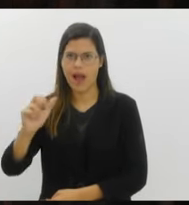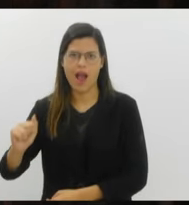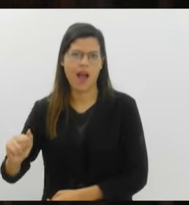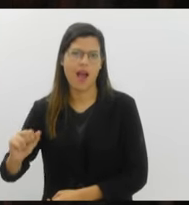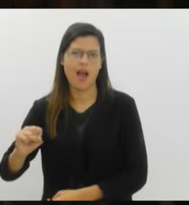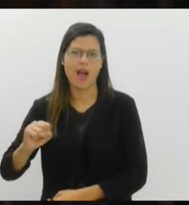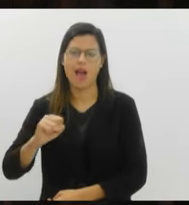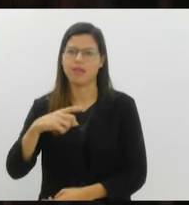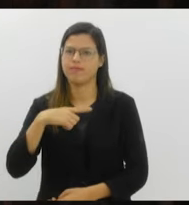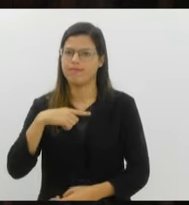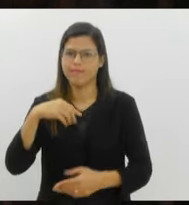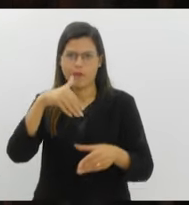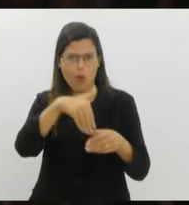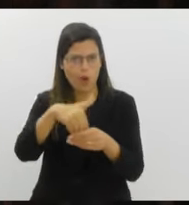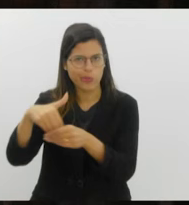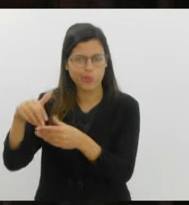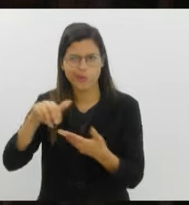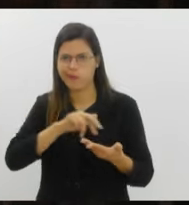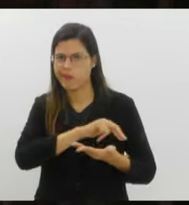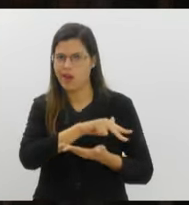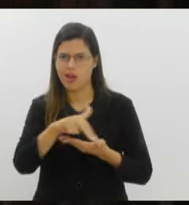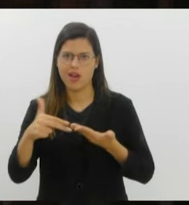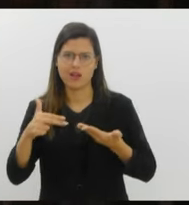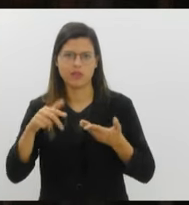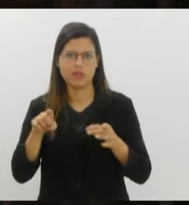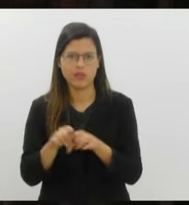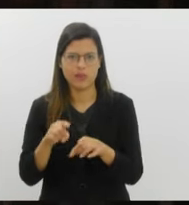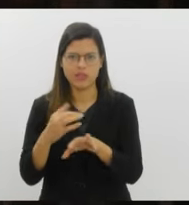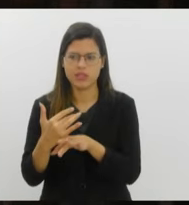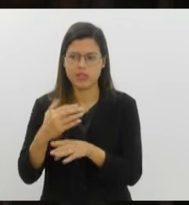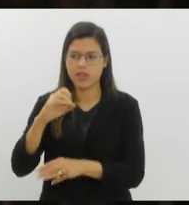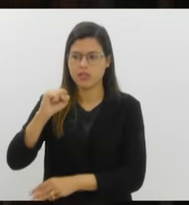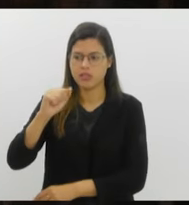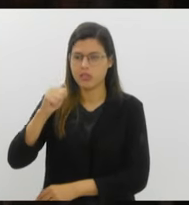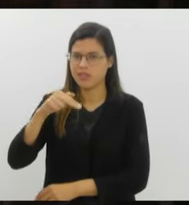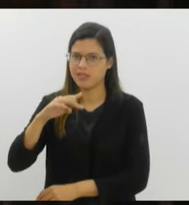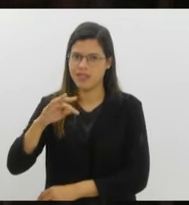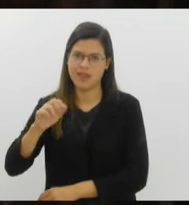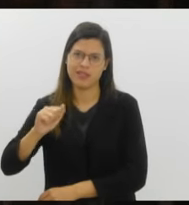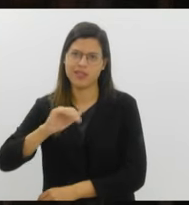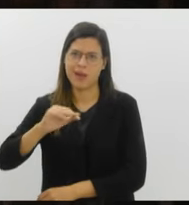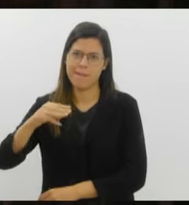Trajano, 750, Santa Maria Madalena, 600,